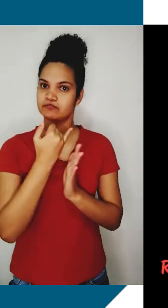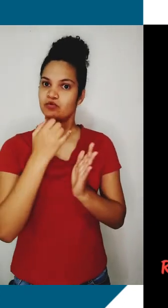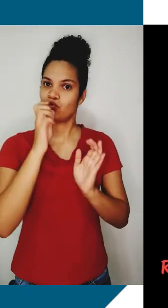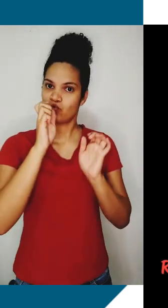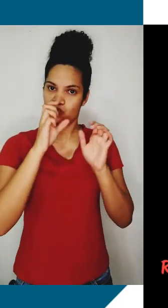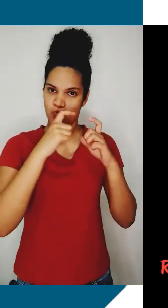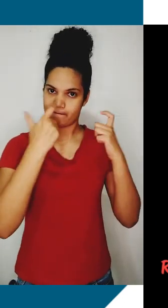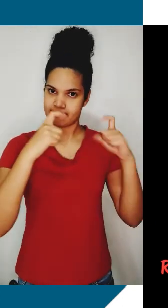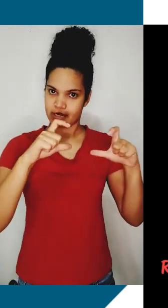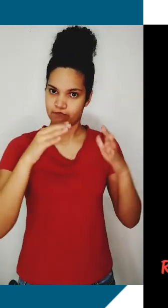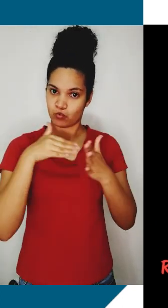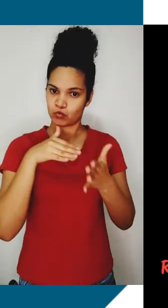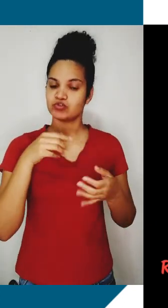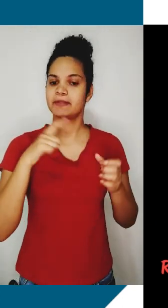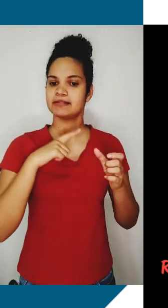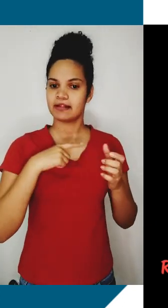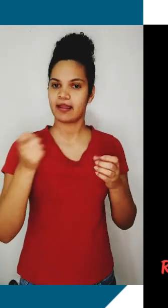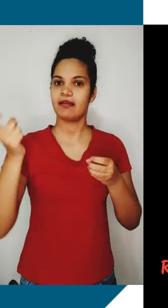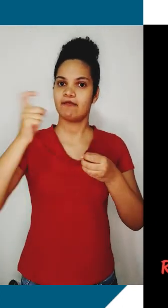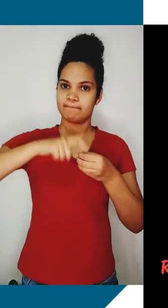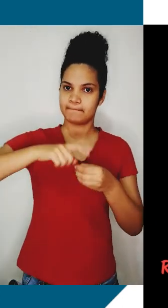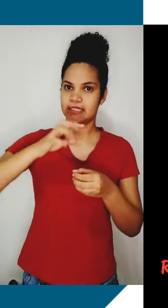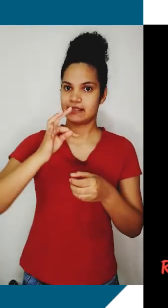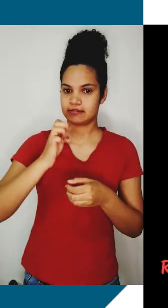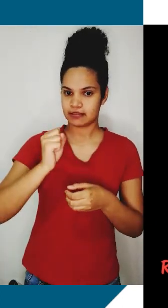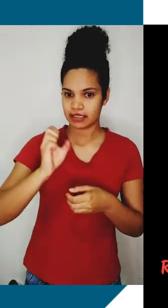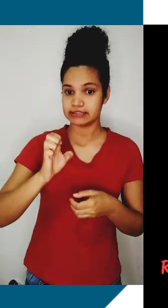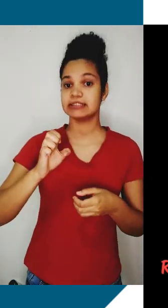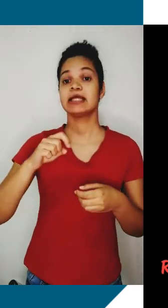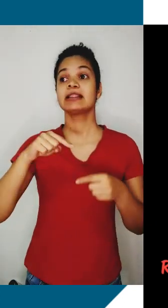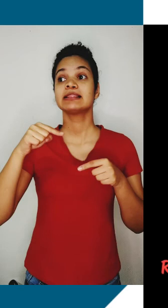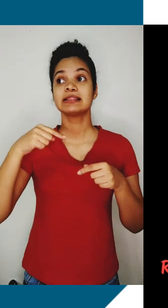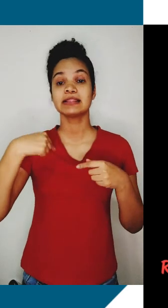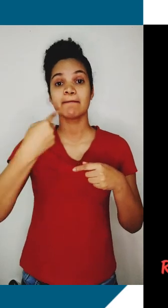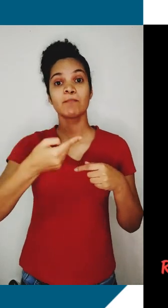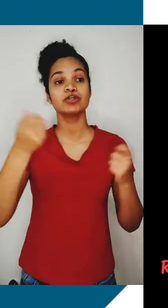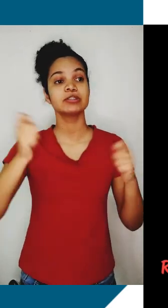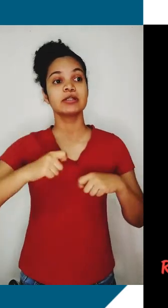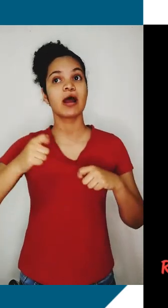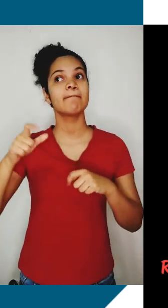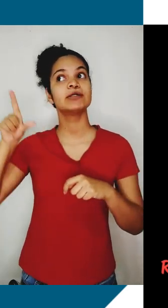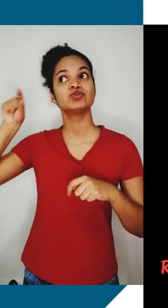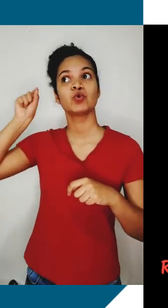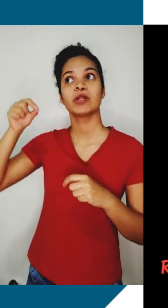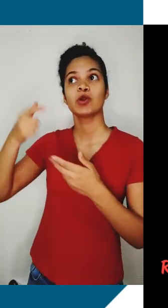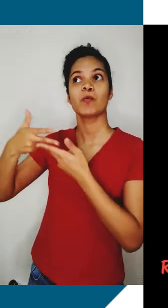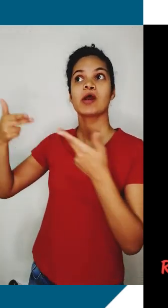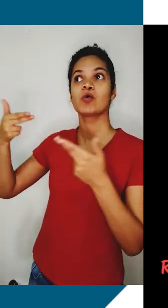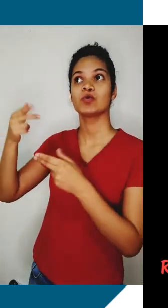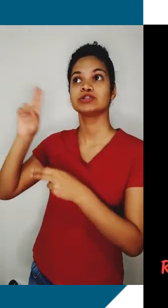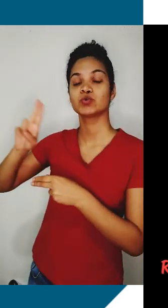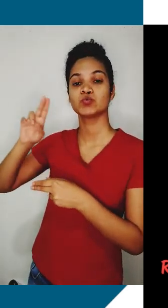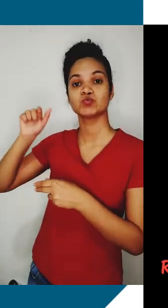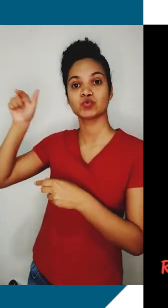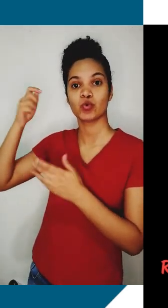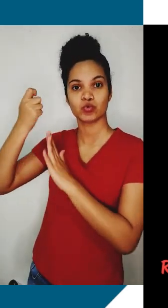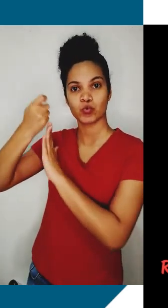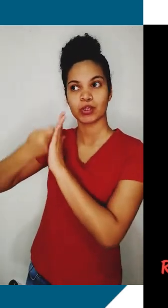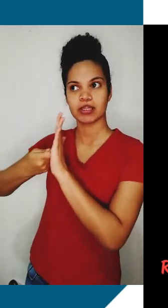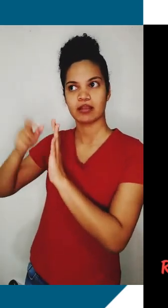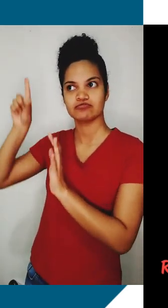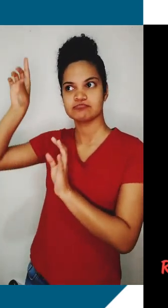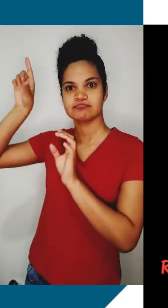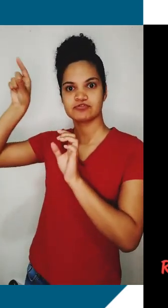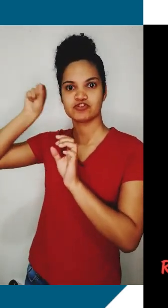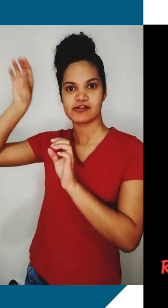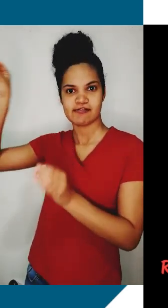lá no desfecho criativo você pode recuperar alguma ideia, alguma referência que você usou ao longo do seu texto. Vamos ver um exemplo